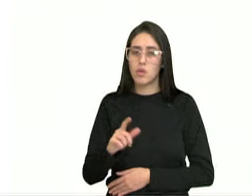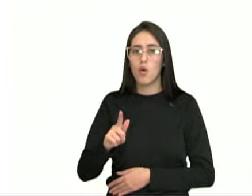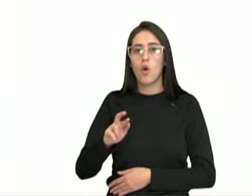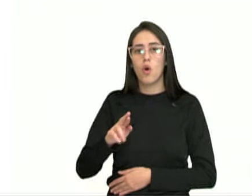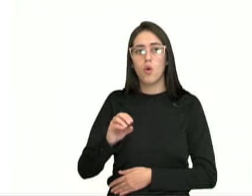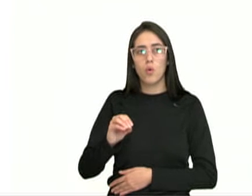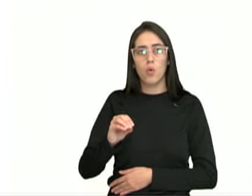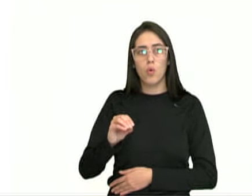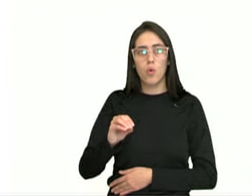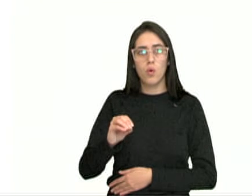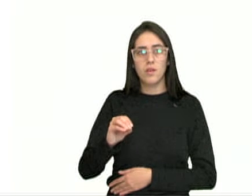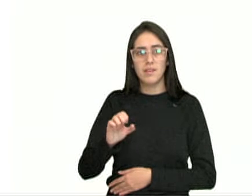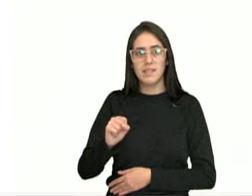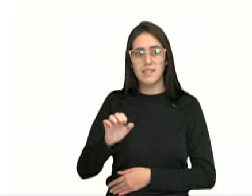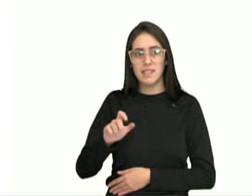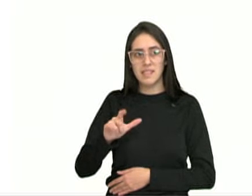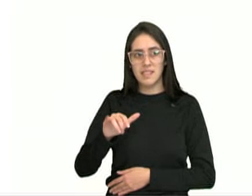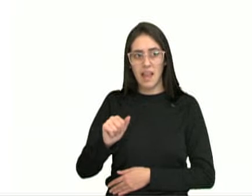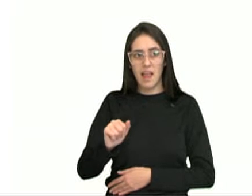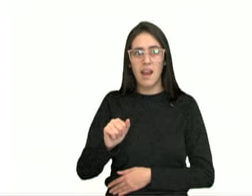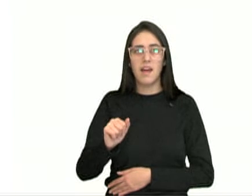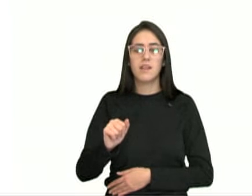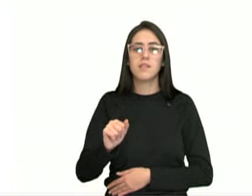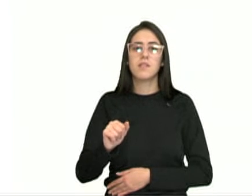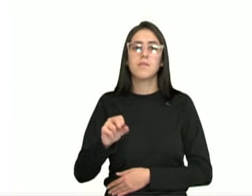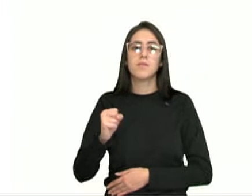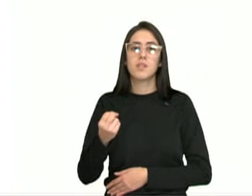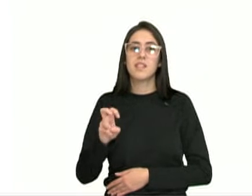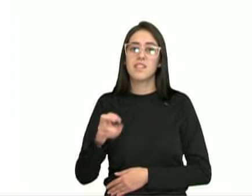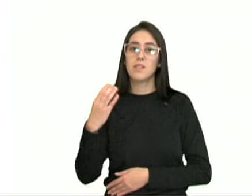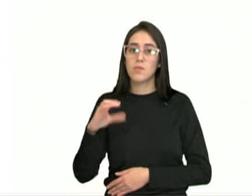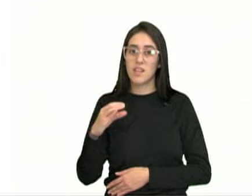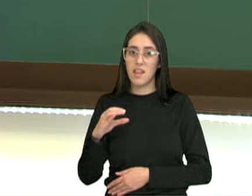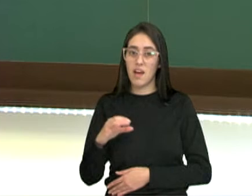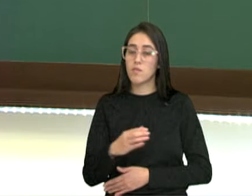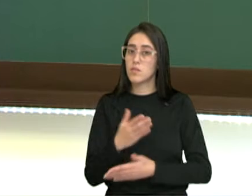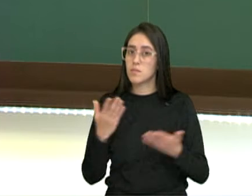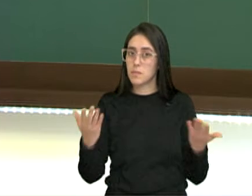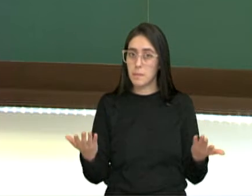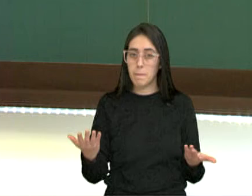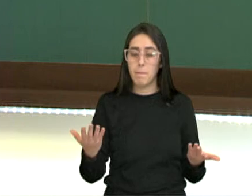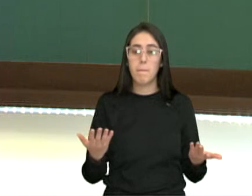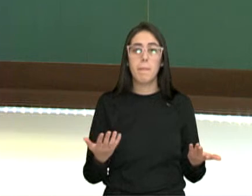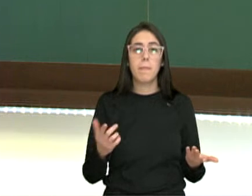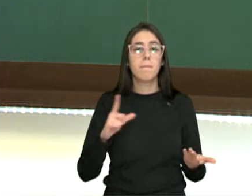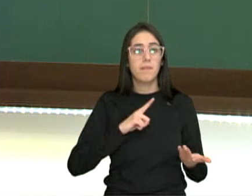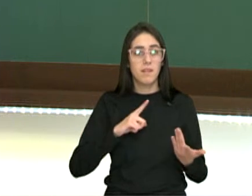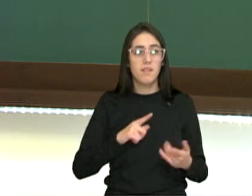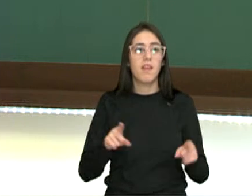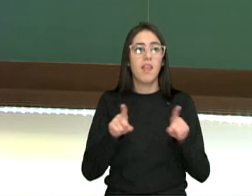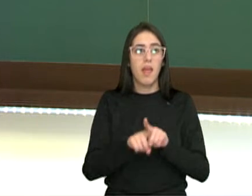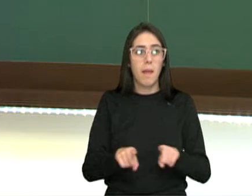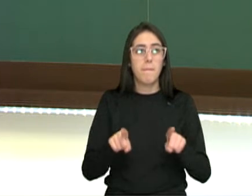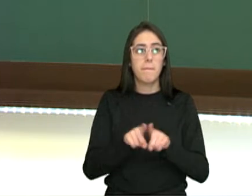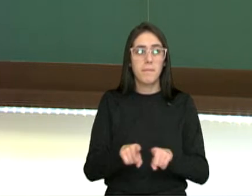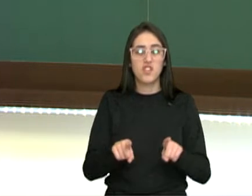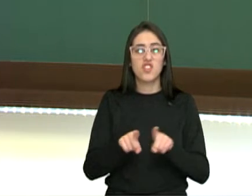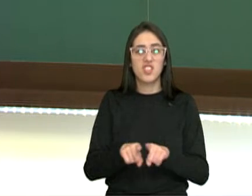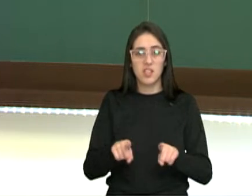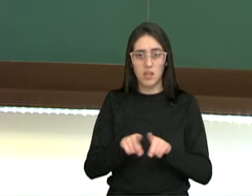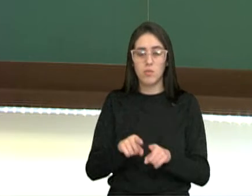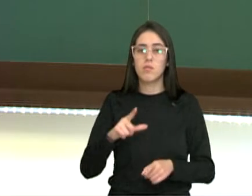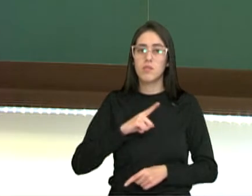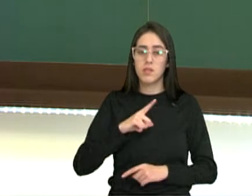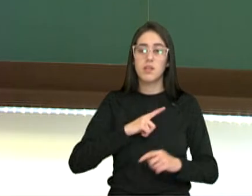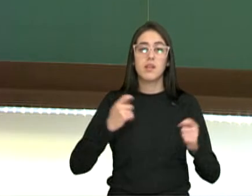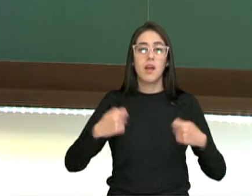groselha custa 85 centavos? Olha só, nesse caso nós temos repetição e também temos